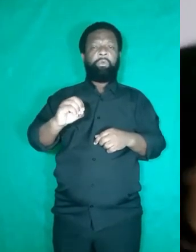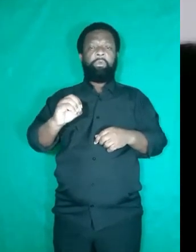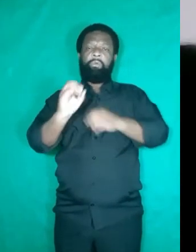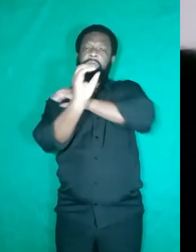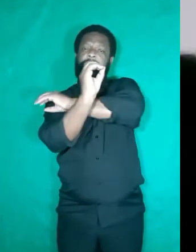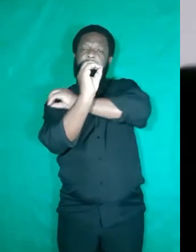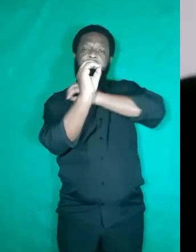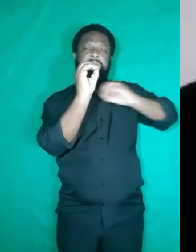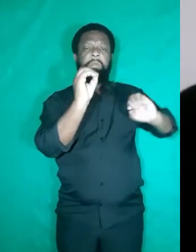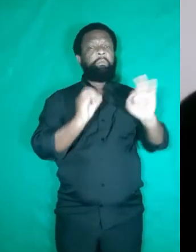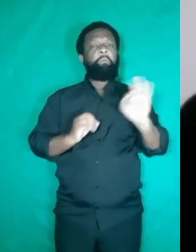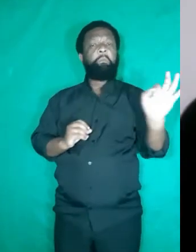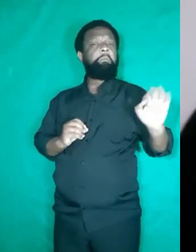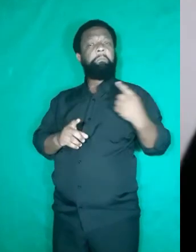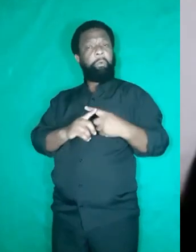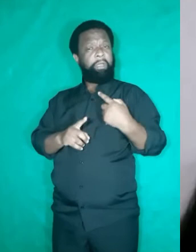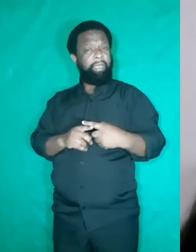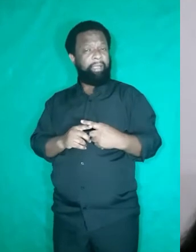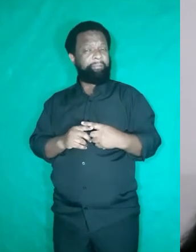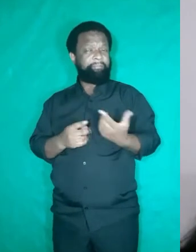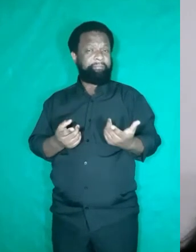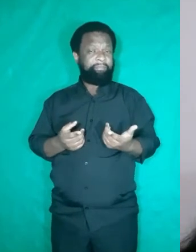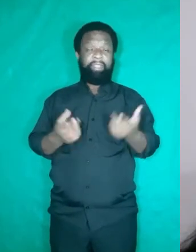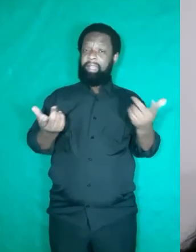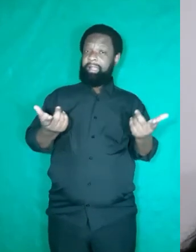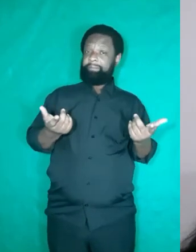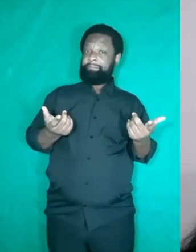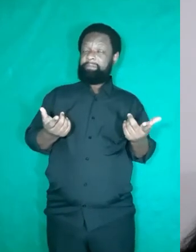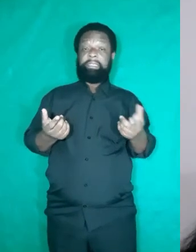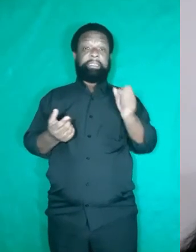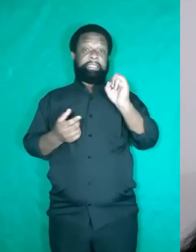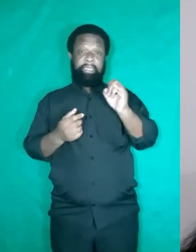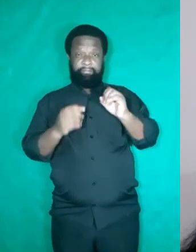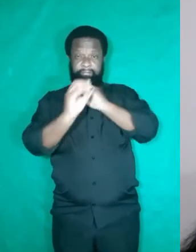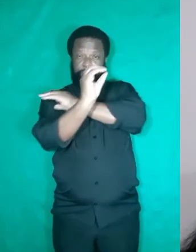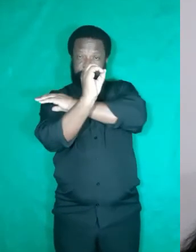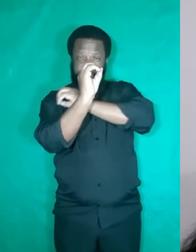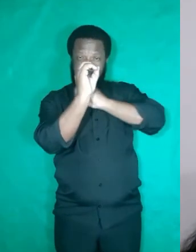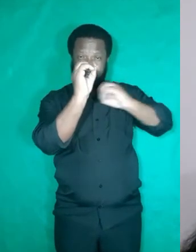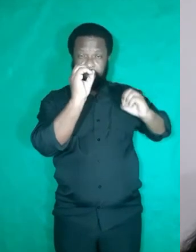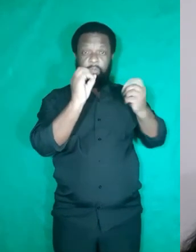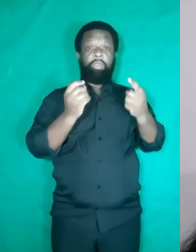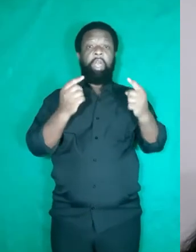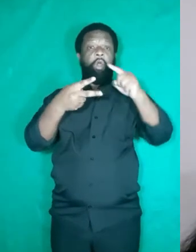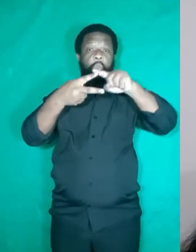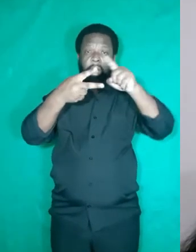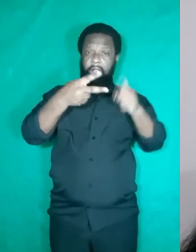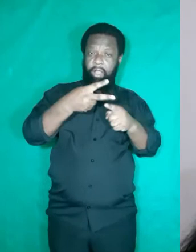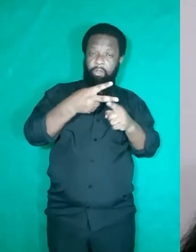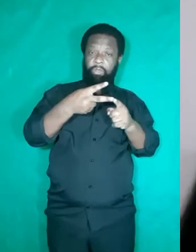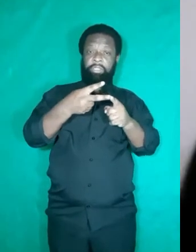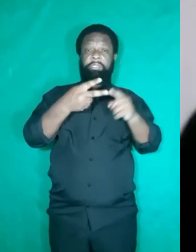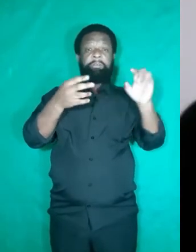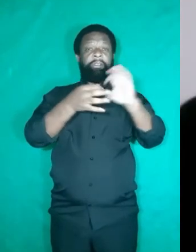assim? Pessoal, se ela fosse assim, os ângulos entre as ligações seriam ângulos de 90